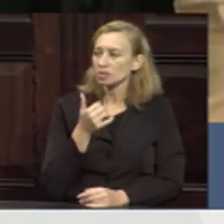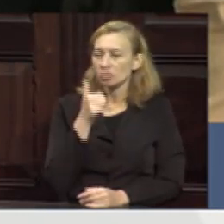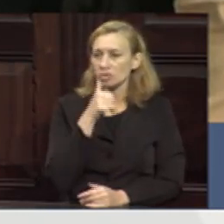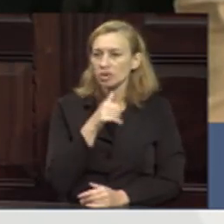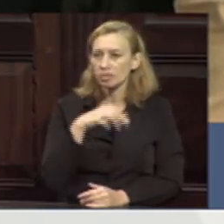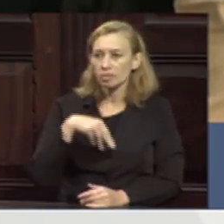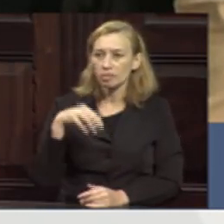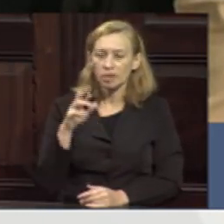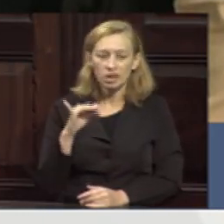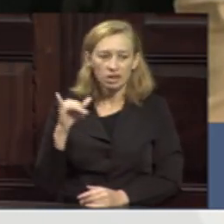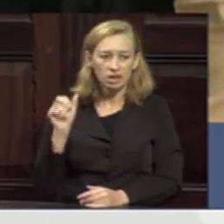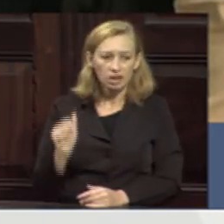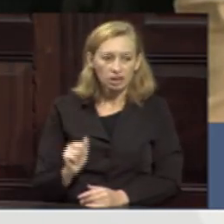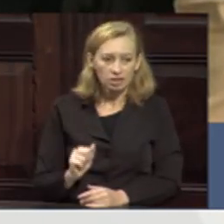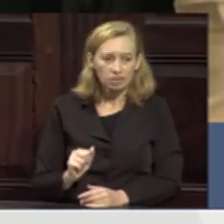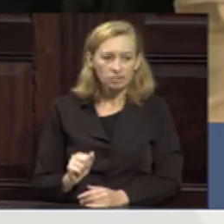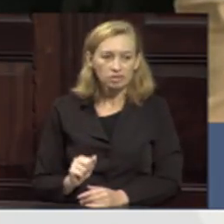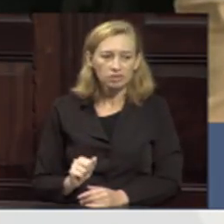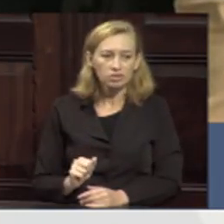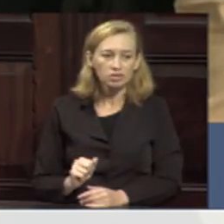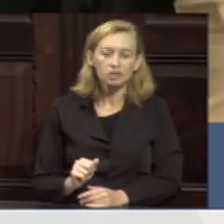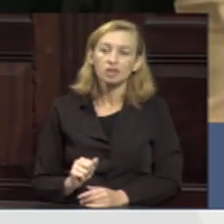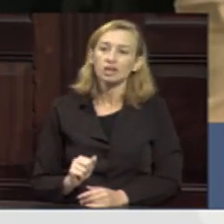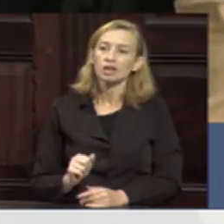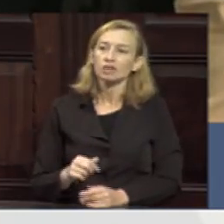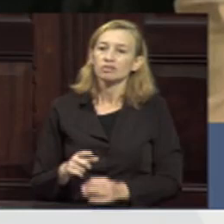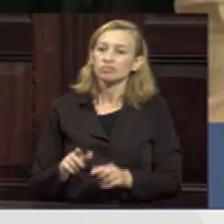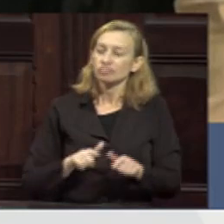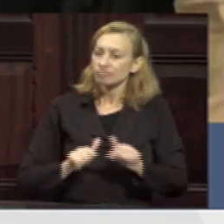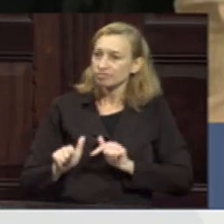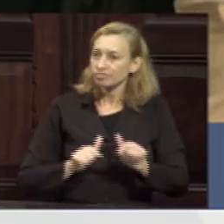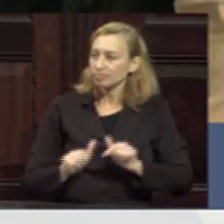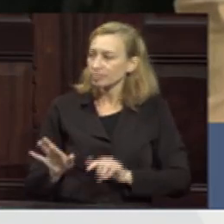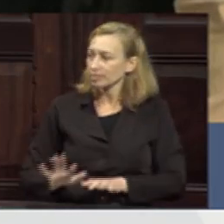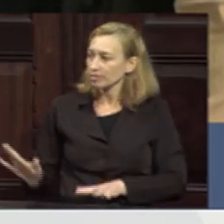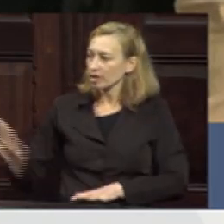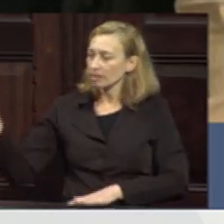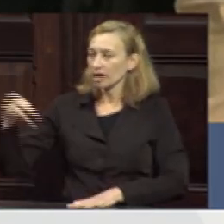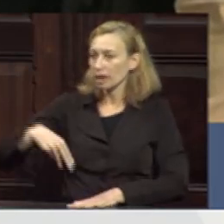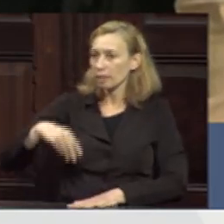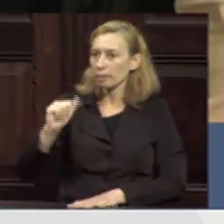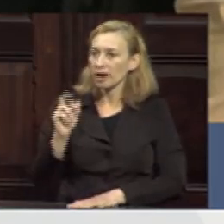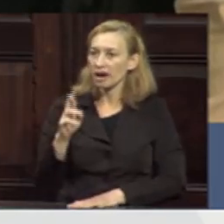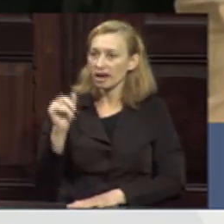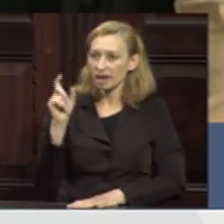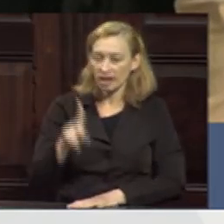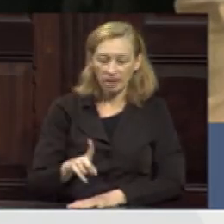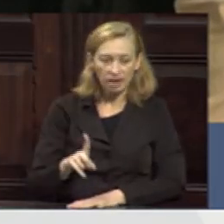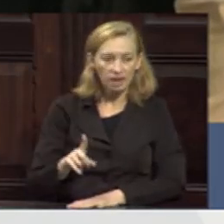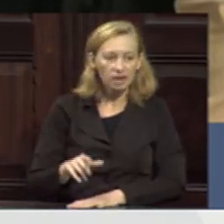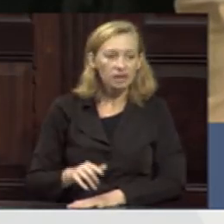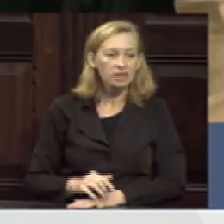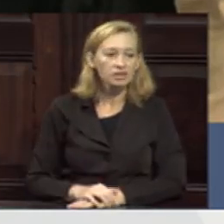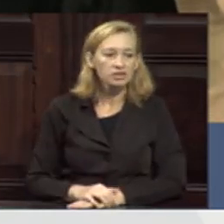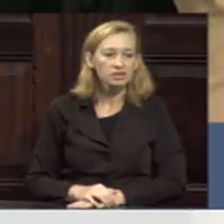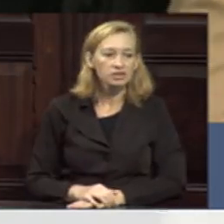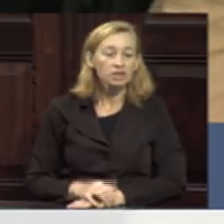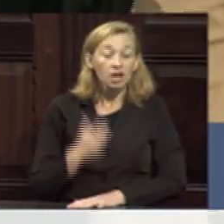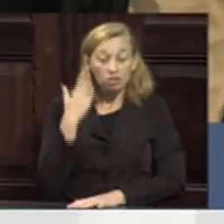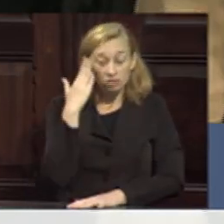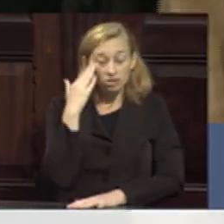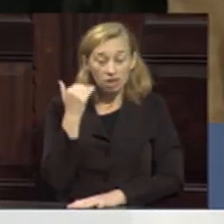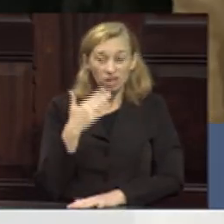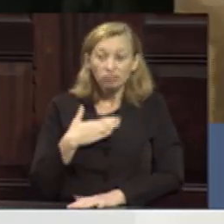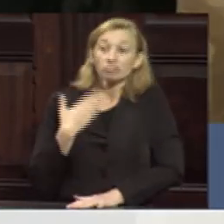movimento de favelas da Maré, e eu venho lá da minha querida comunidade da Formiga, mas eu sei que num choque como